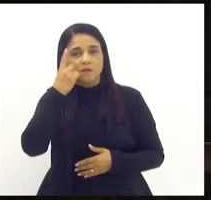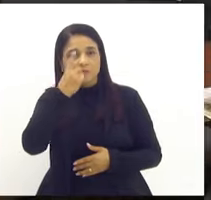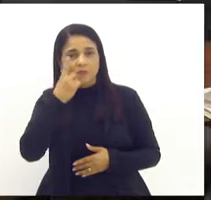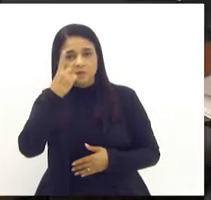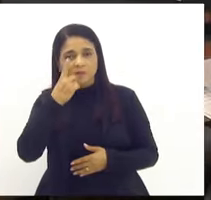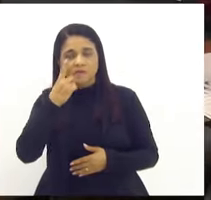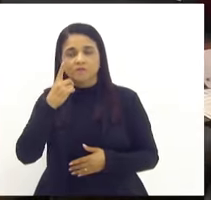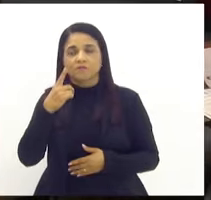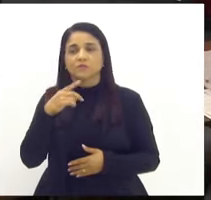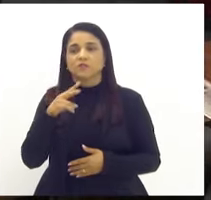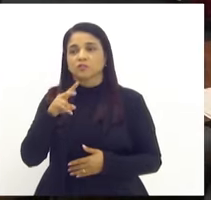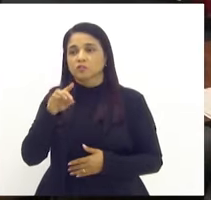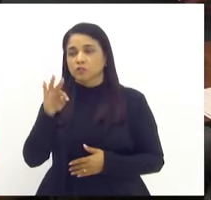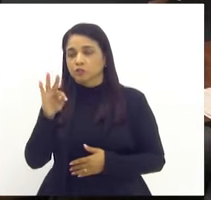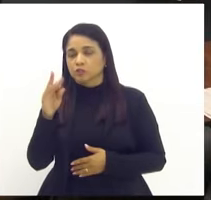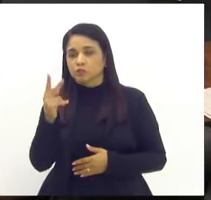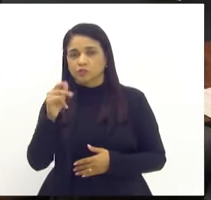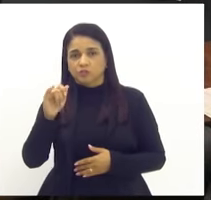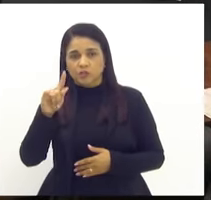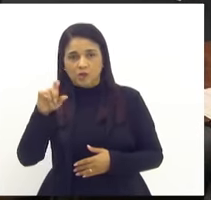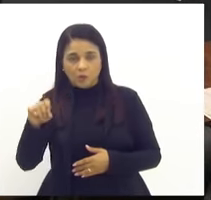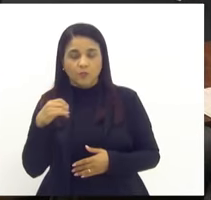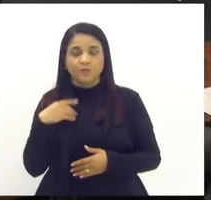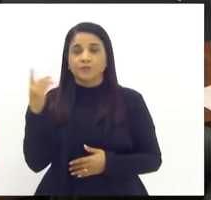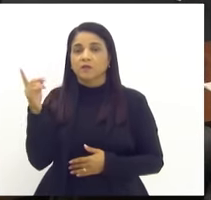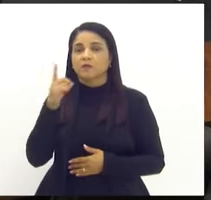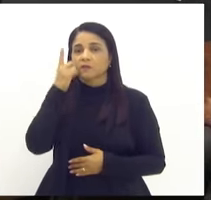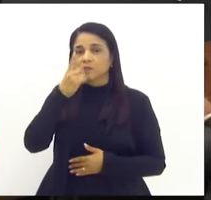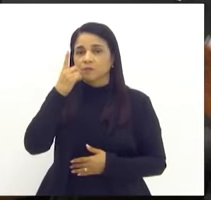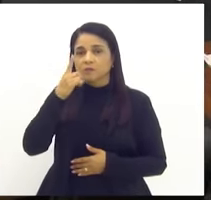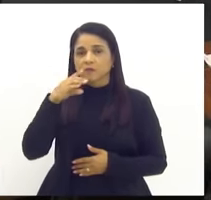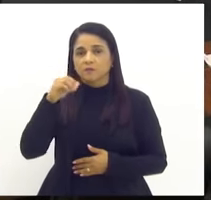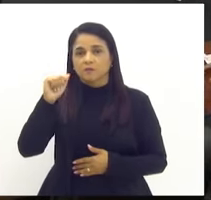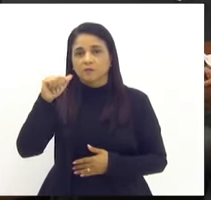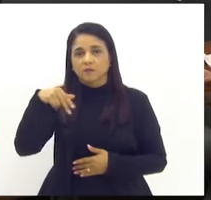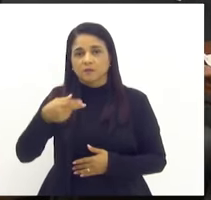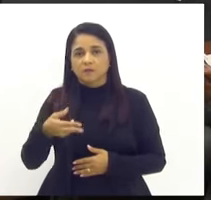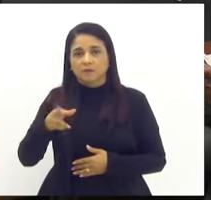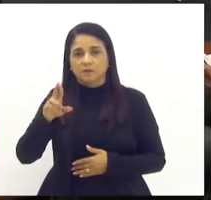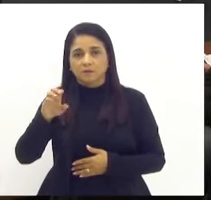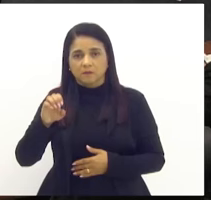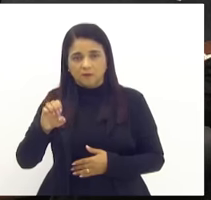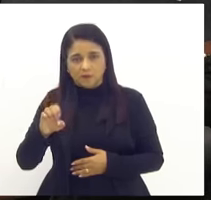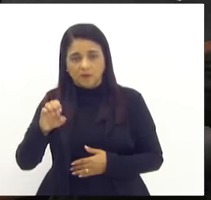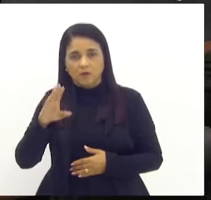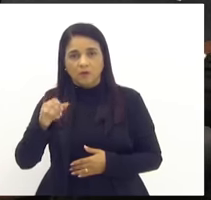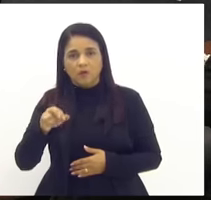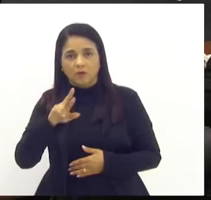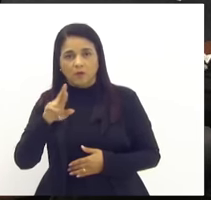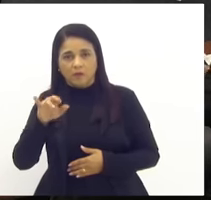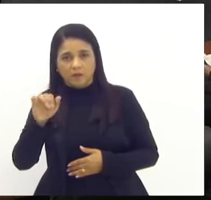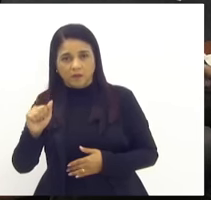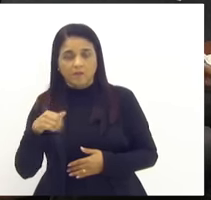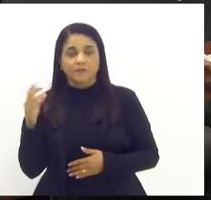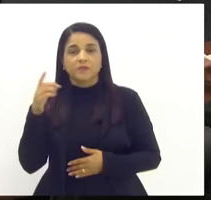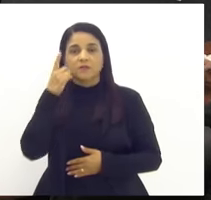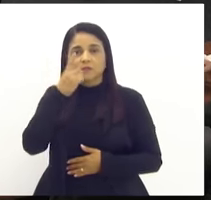Rangel Deputado André Correia Deputado